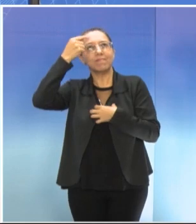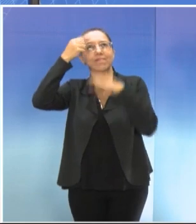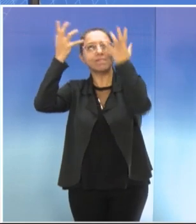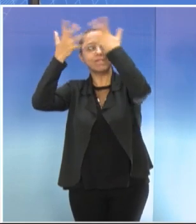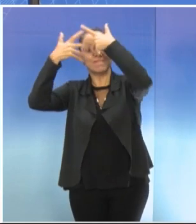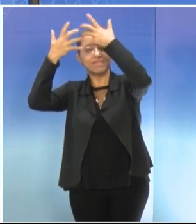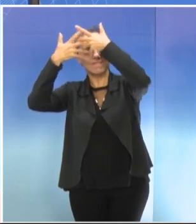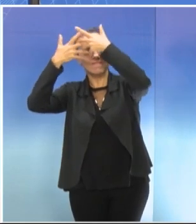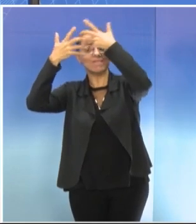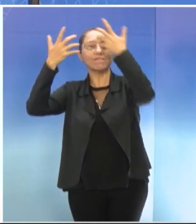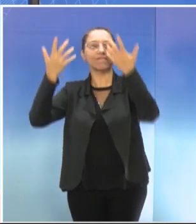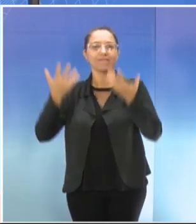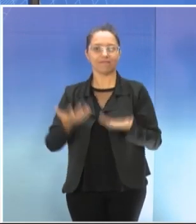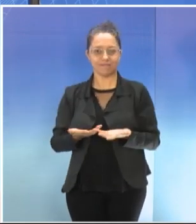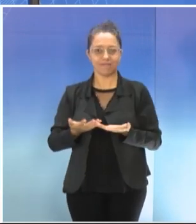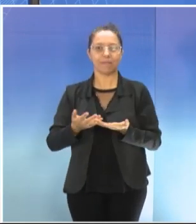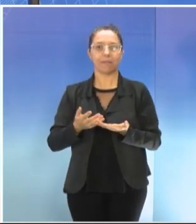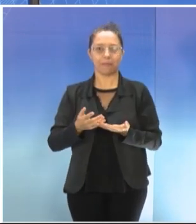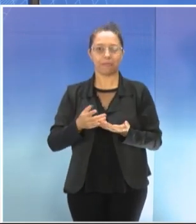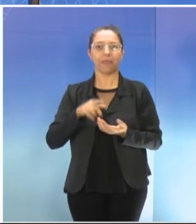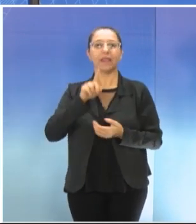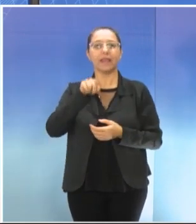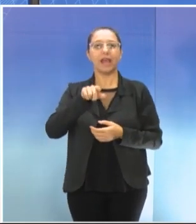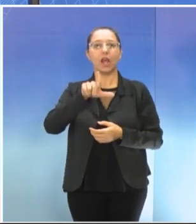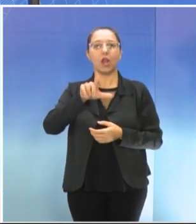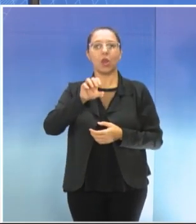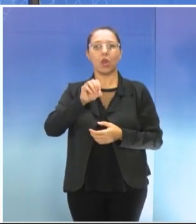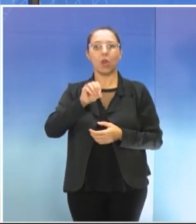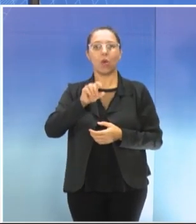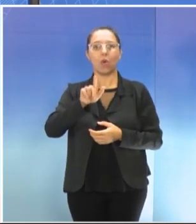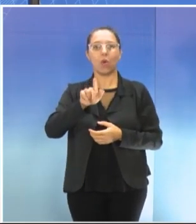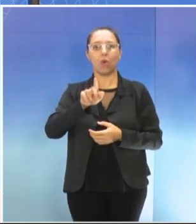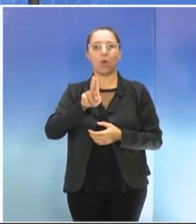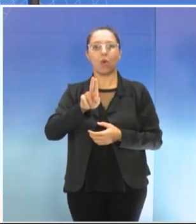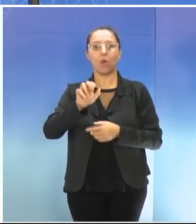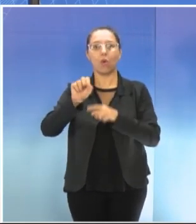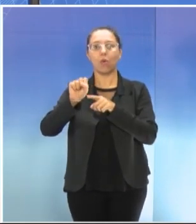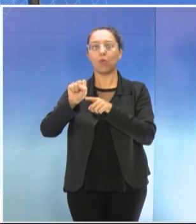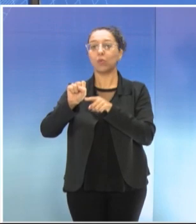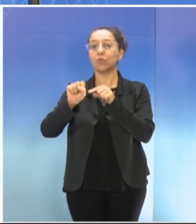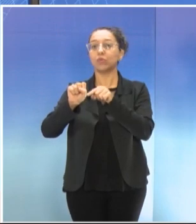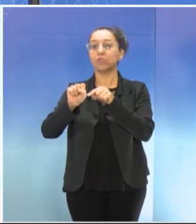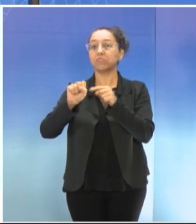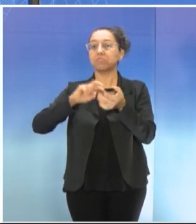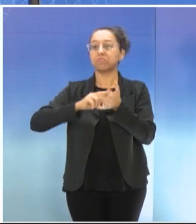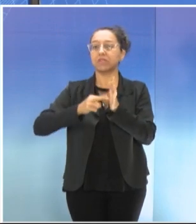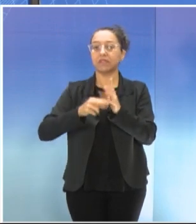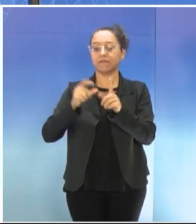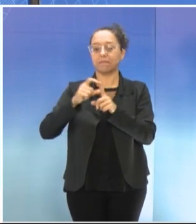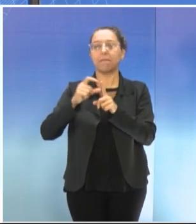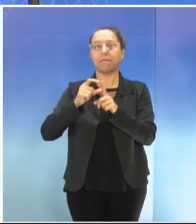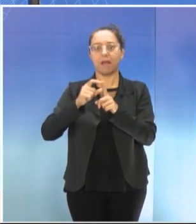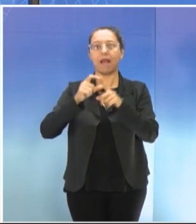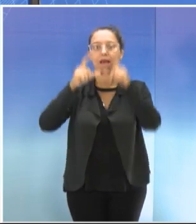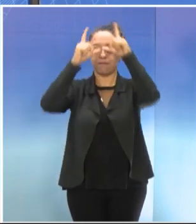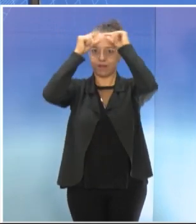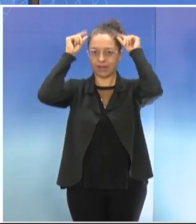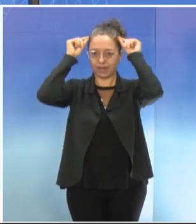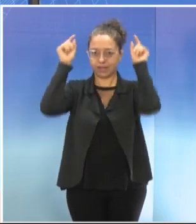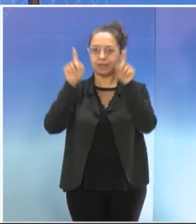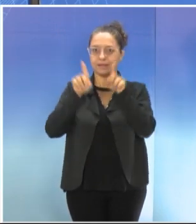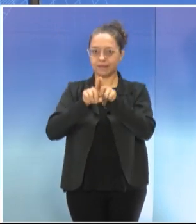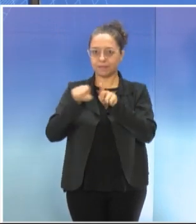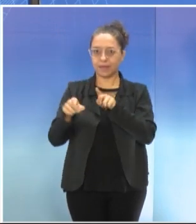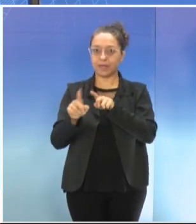baseadas no racional. Ou na filosofia nós chamamos isso de logos. Logos é uma palavra grega que